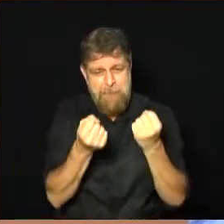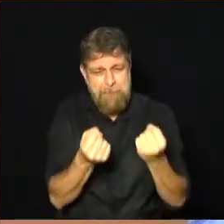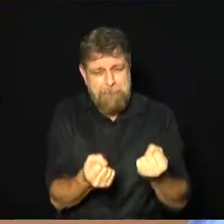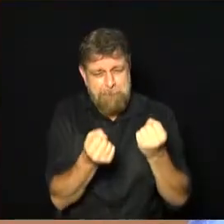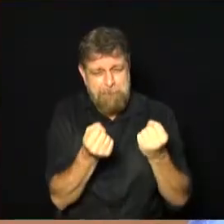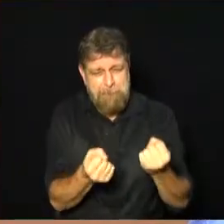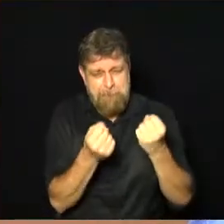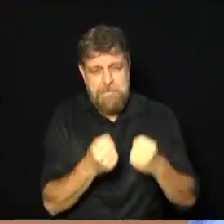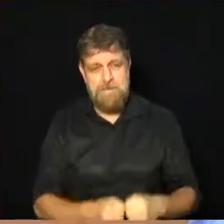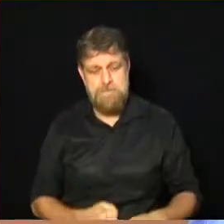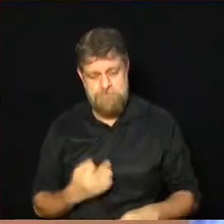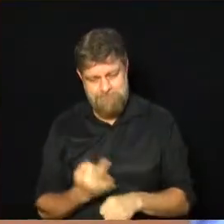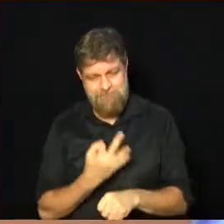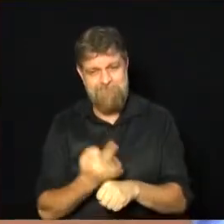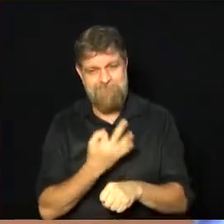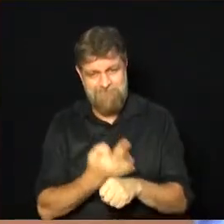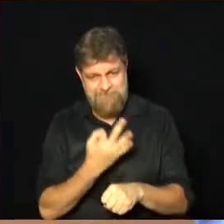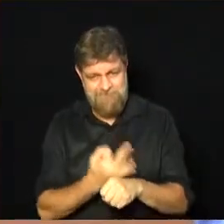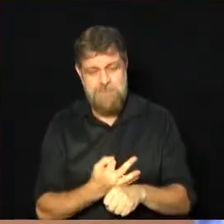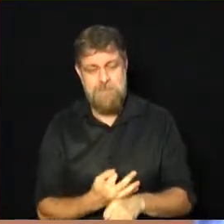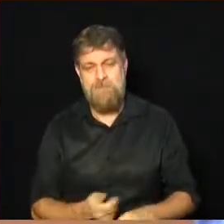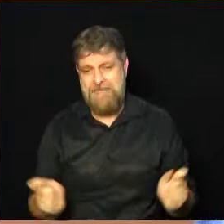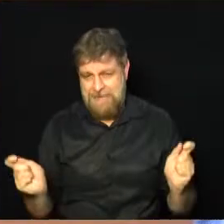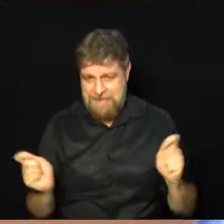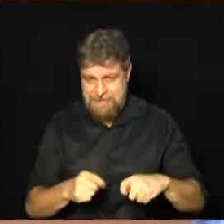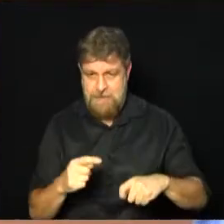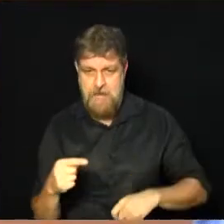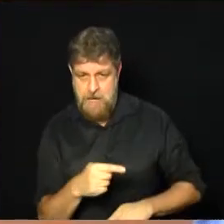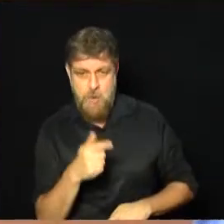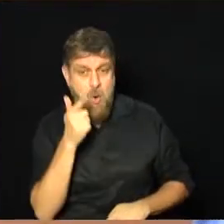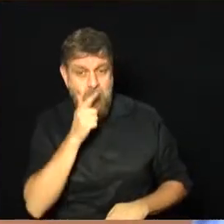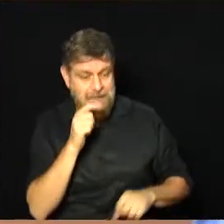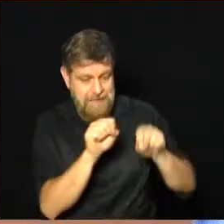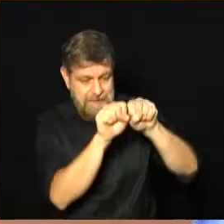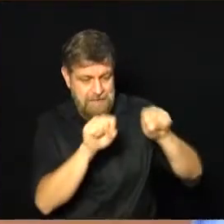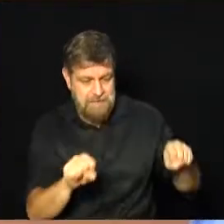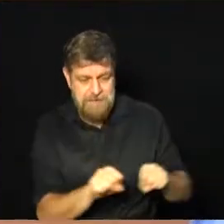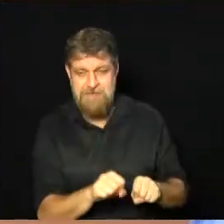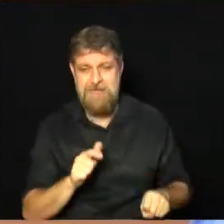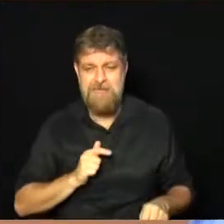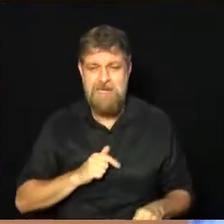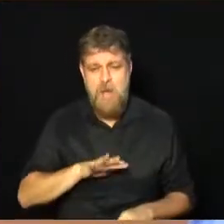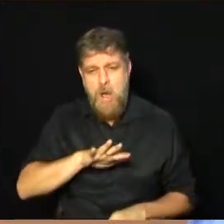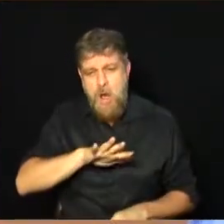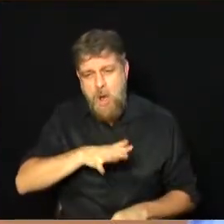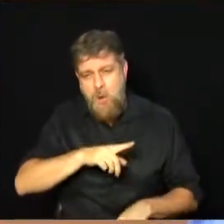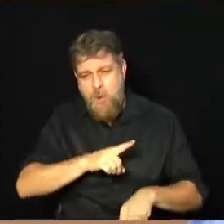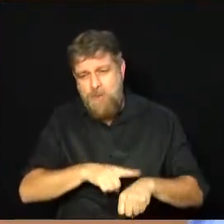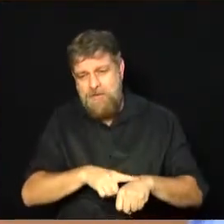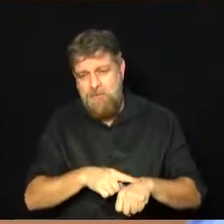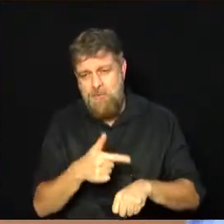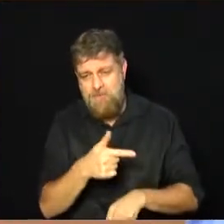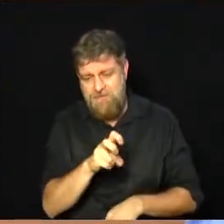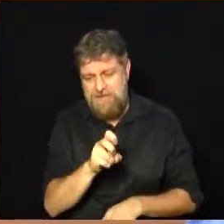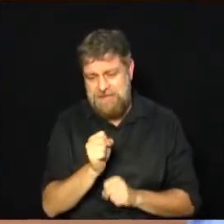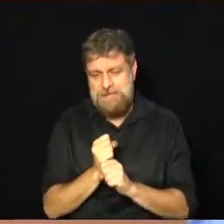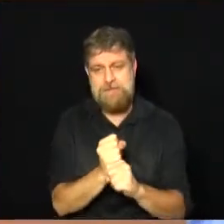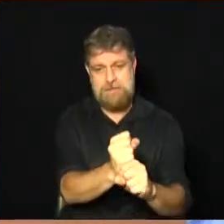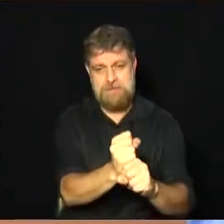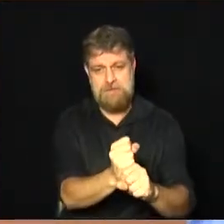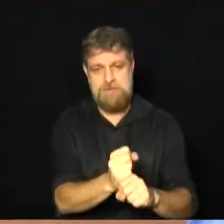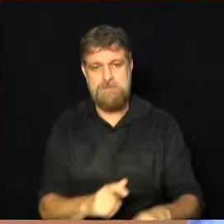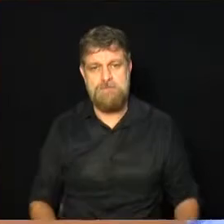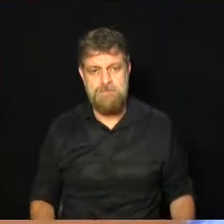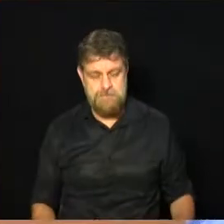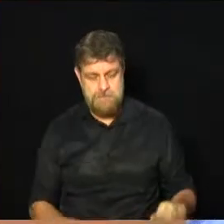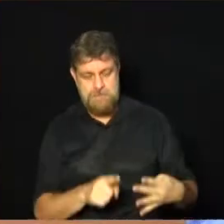de muitas e muitas toneladas, e esse sistema, então, tem uma vida média da ordem de 25 anos. Então, essa é a